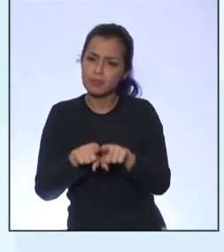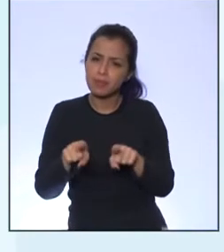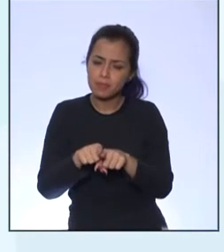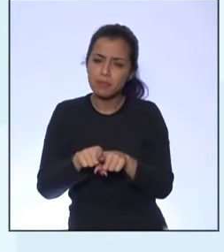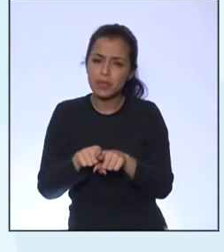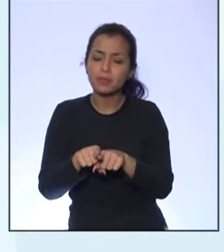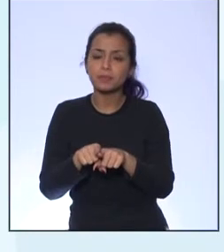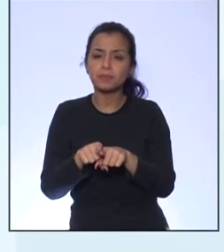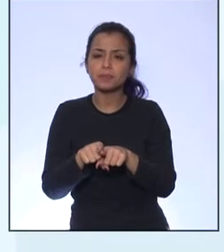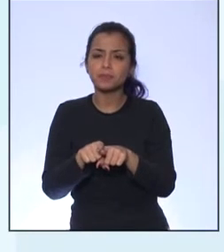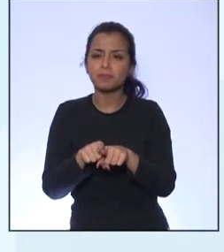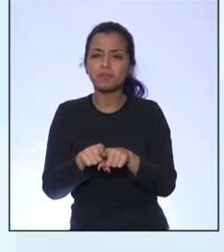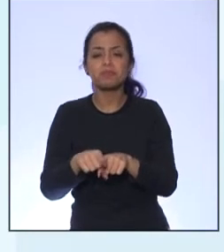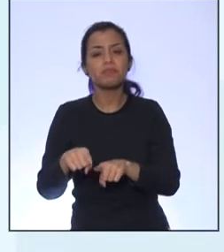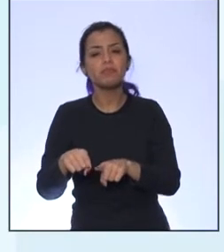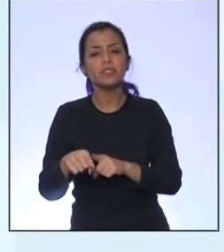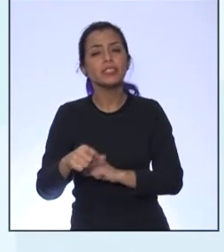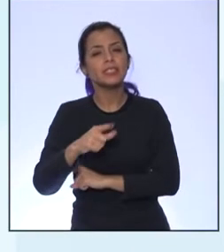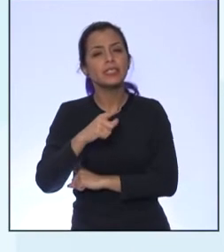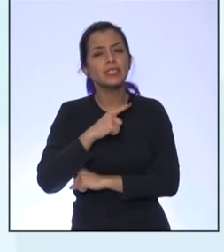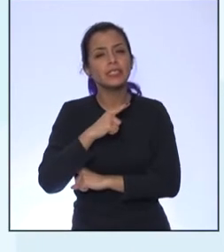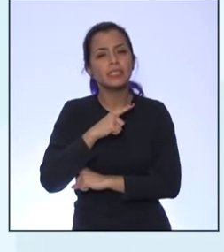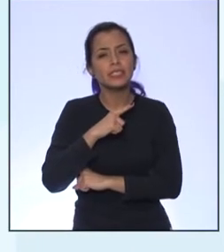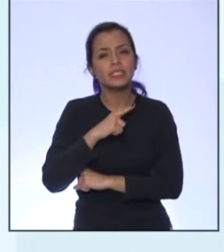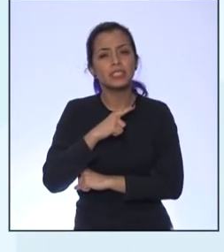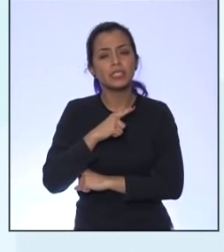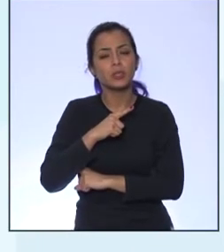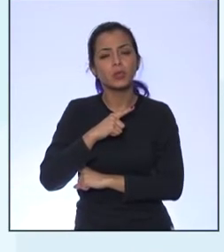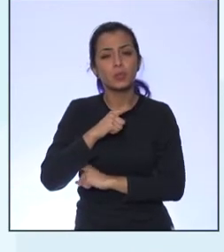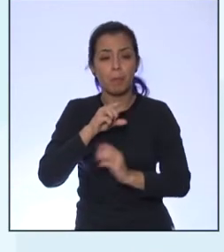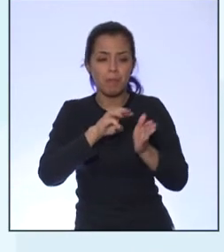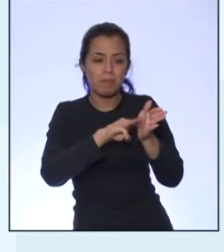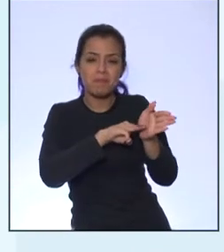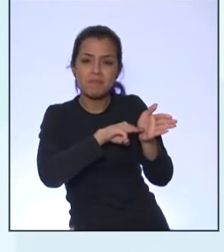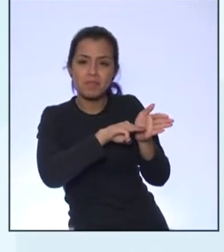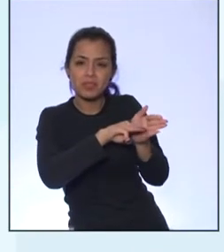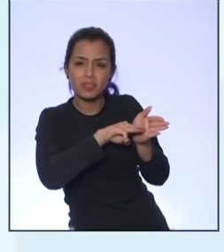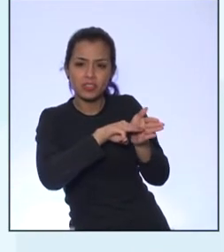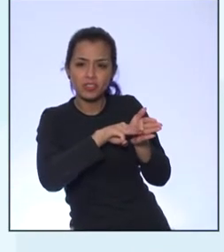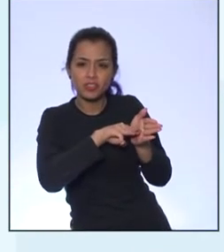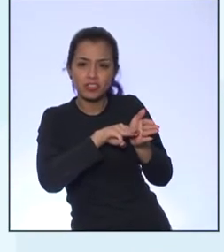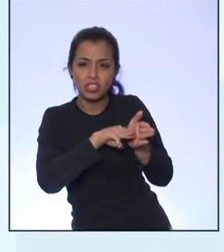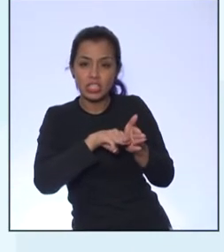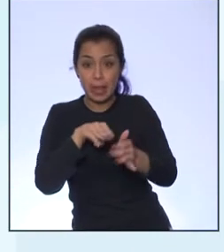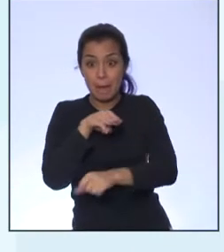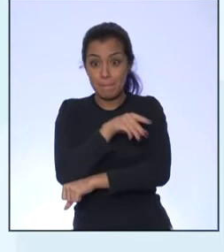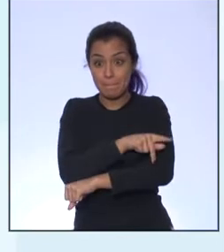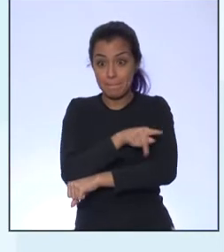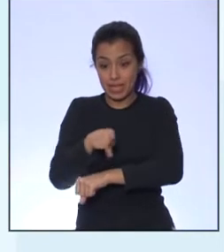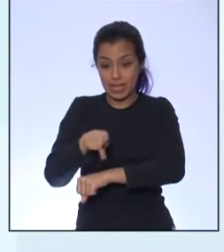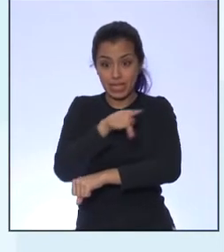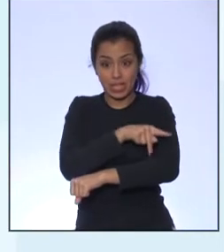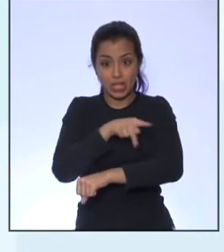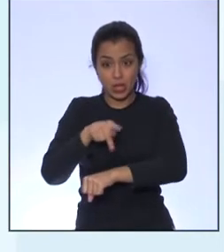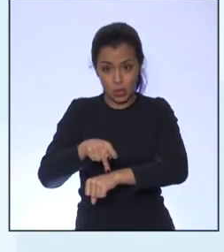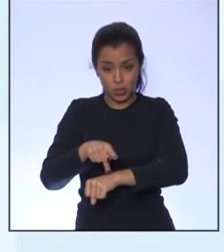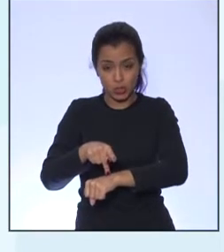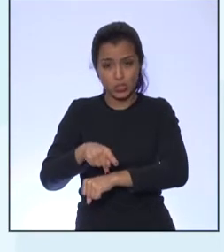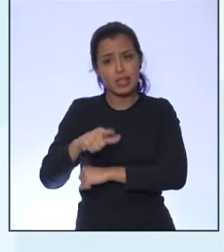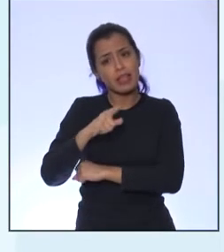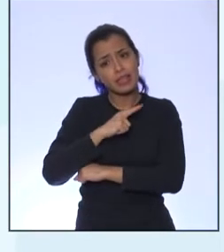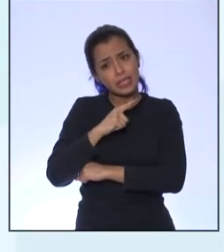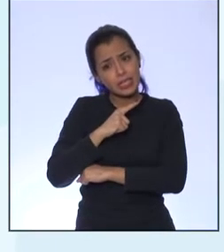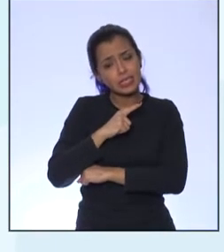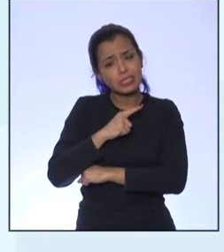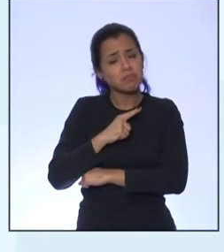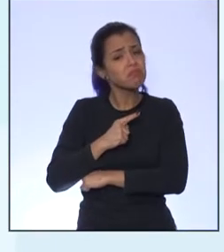a gente tem mantido os mesmos fundamentos pedagógicos previstos lá na formação inicial. Né? Os fundamentos têm que ser o